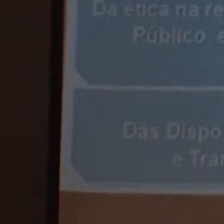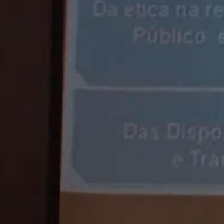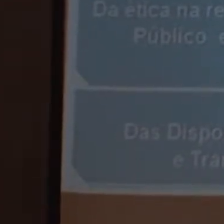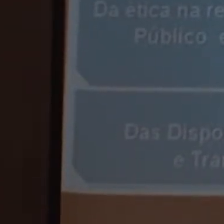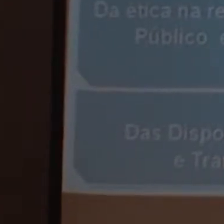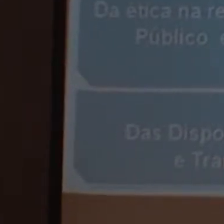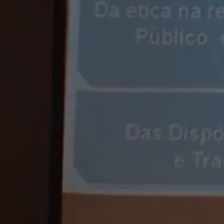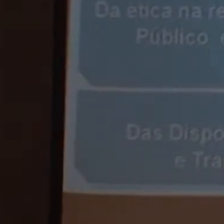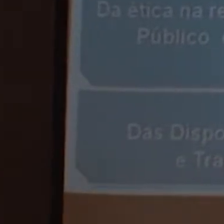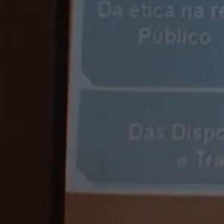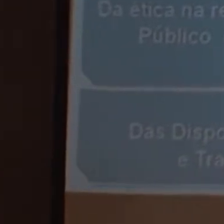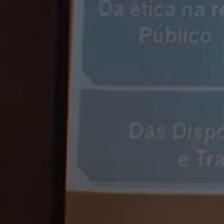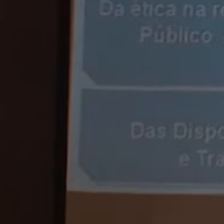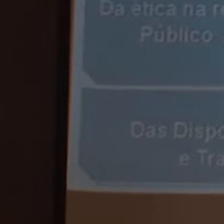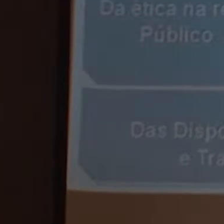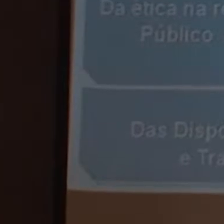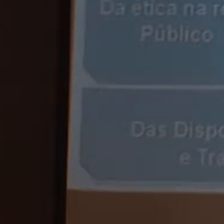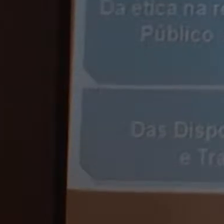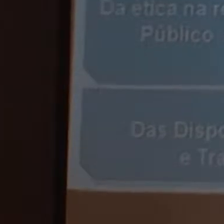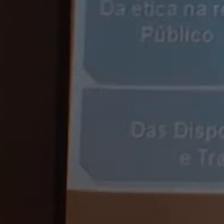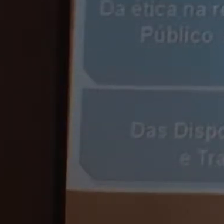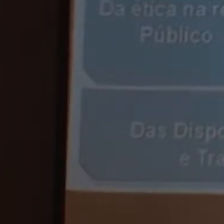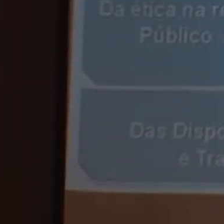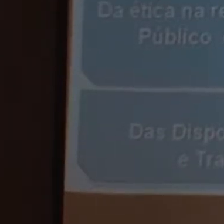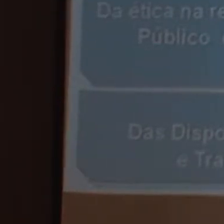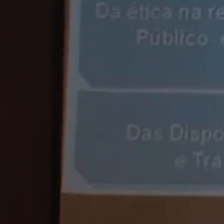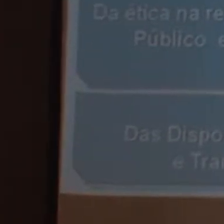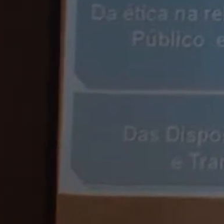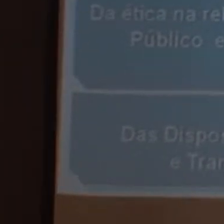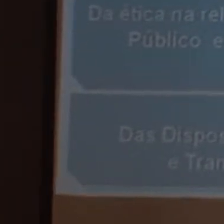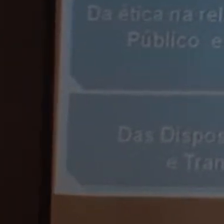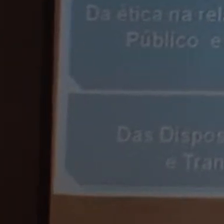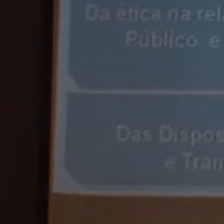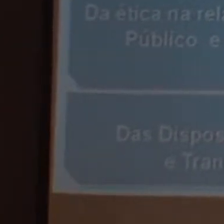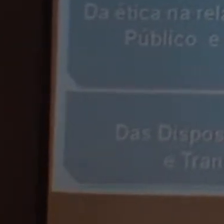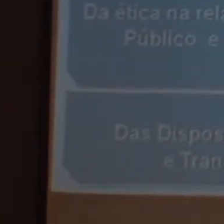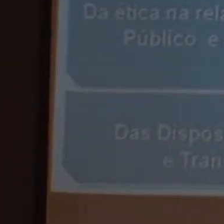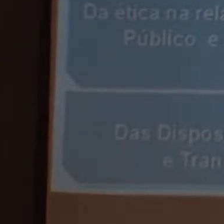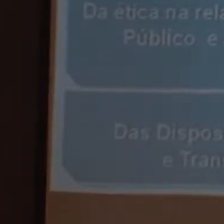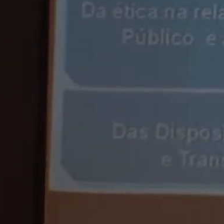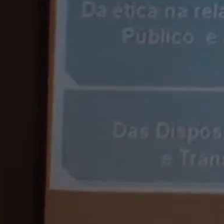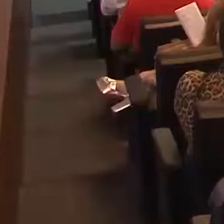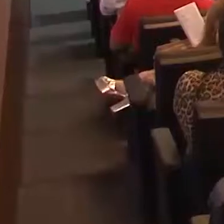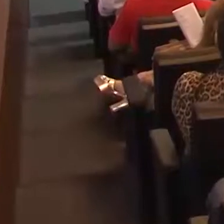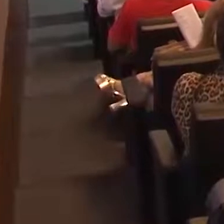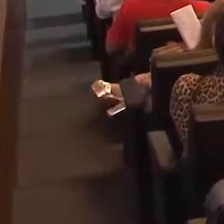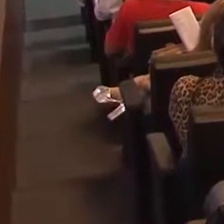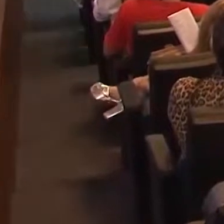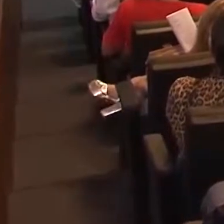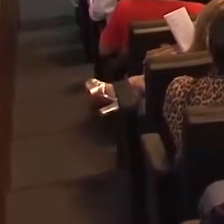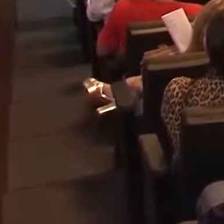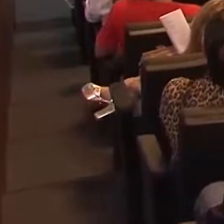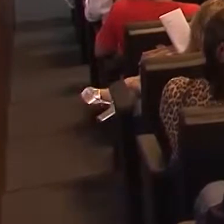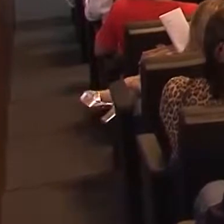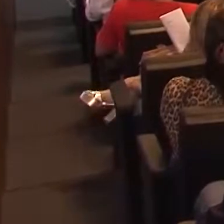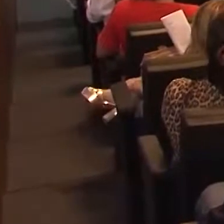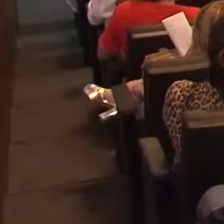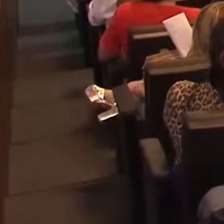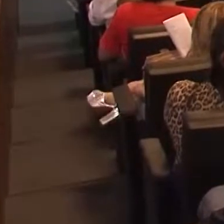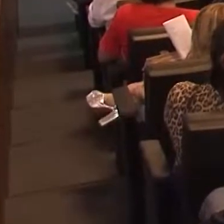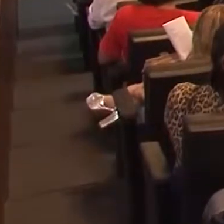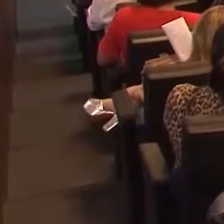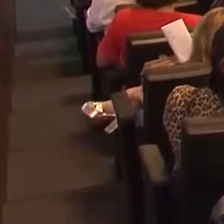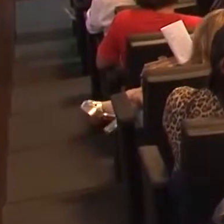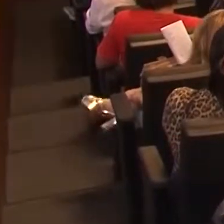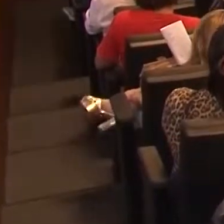município de Fortaleza tem 38 anos e pela primeira vez passará por uma atualização. O objetivo é melhorar a lei acolhendo